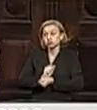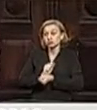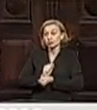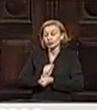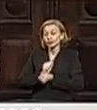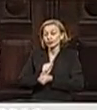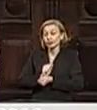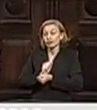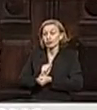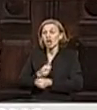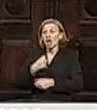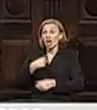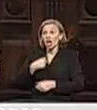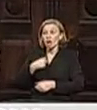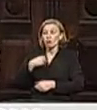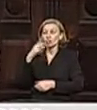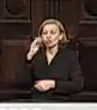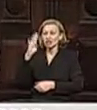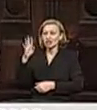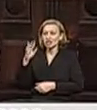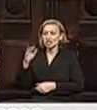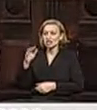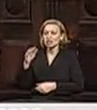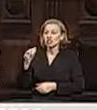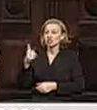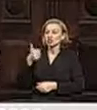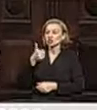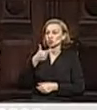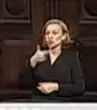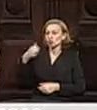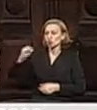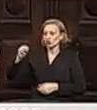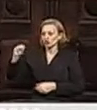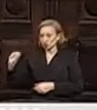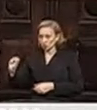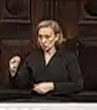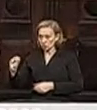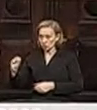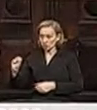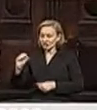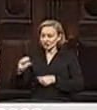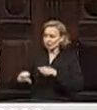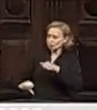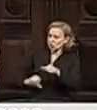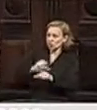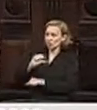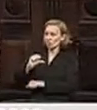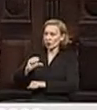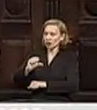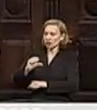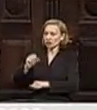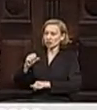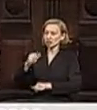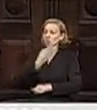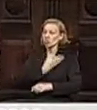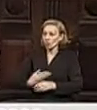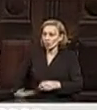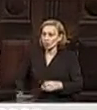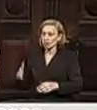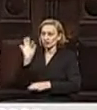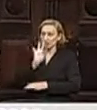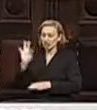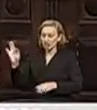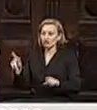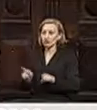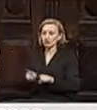esperança que em 2018 haja uma grande virada, tanto em termos de governo federal como de governo do Estado. O Rio